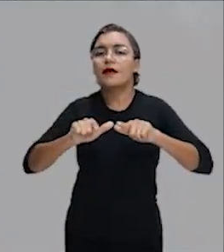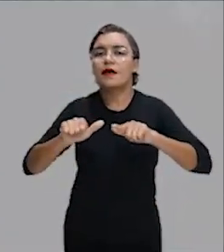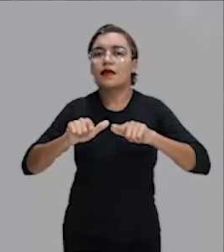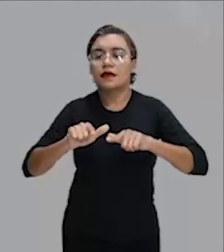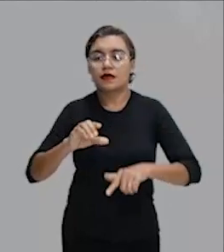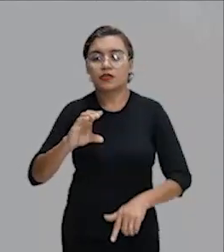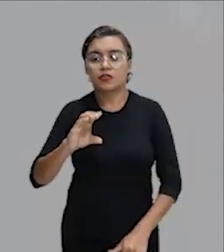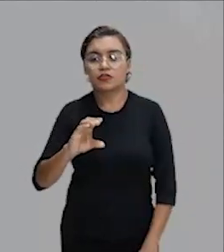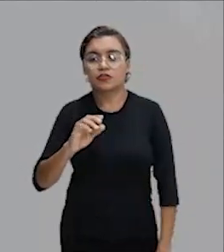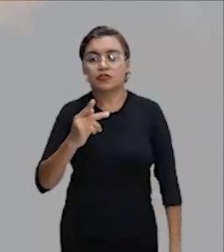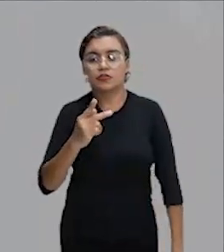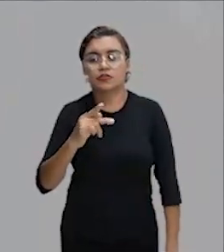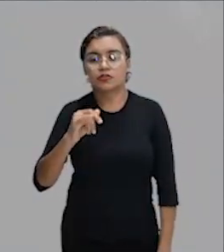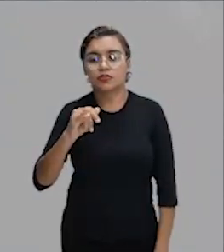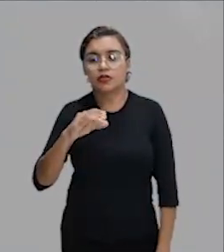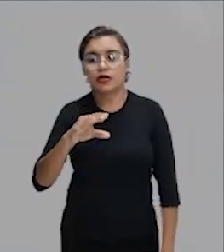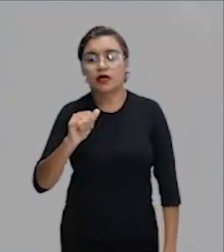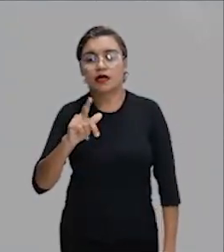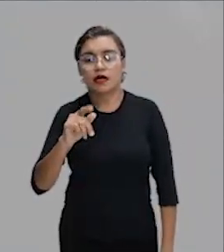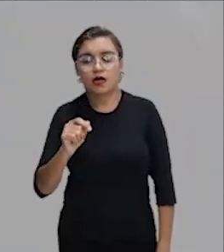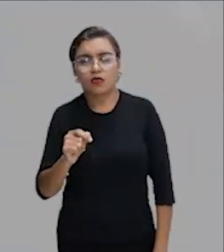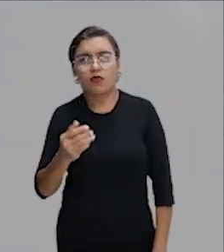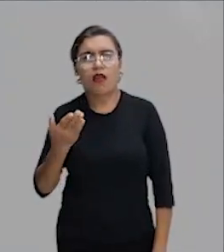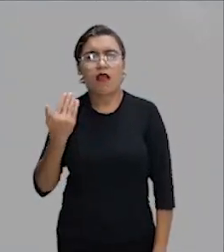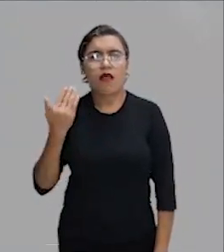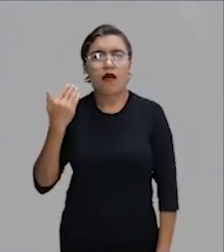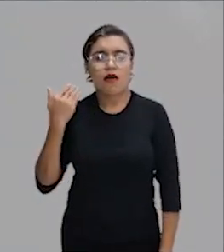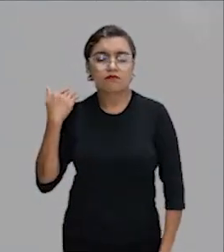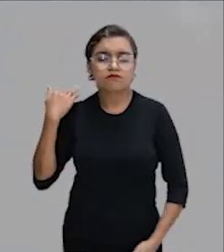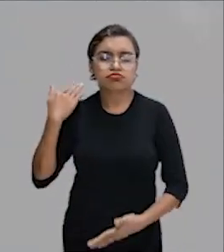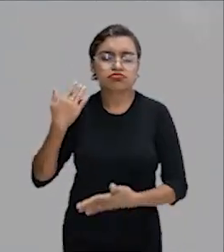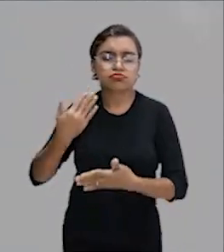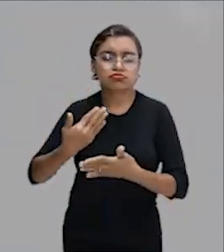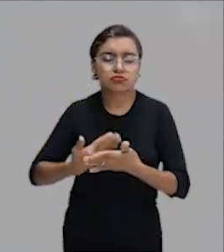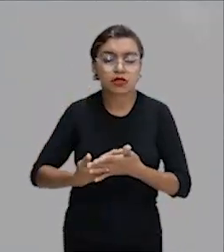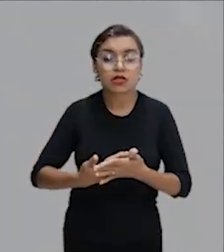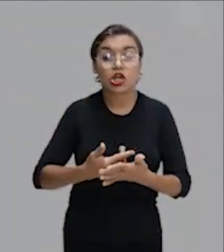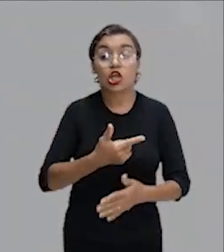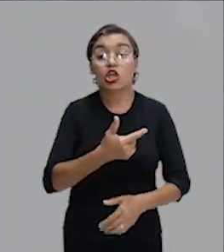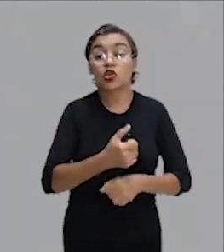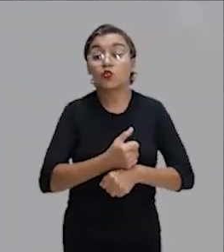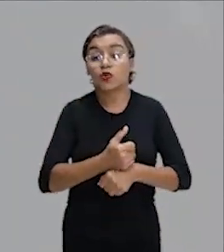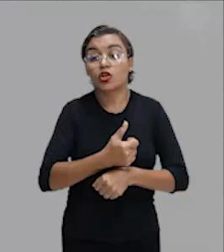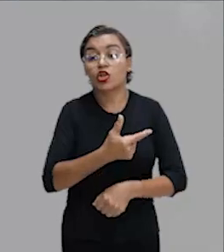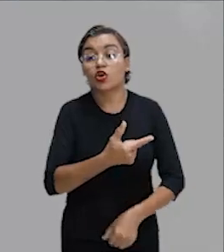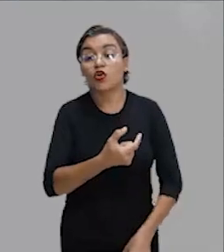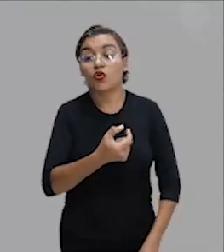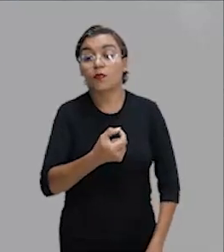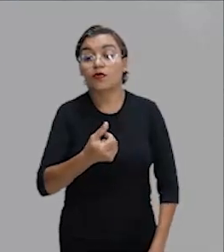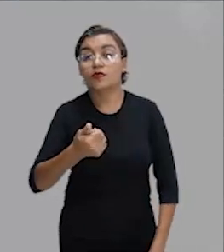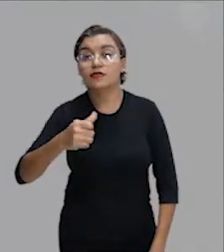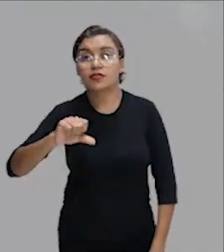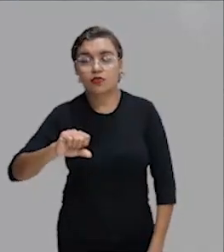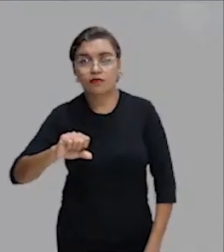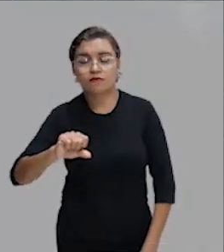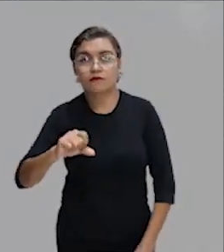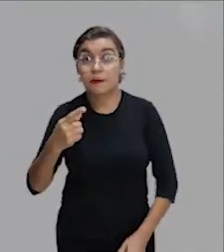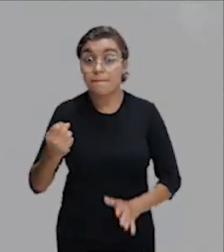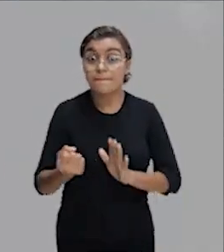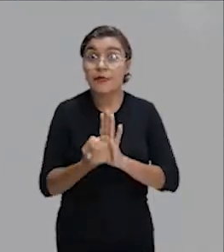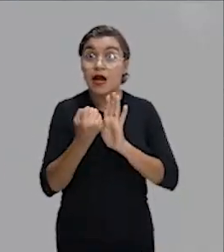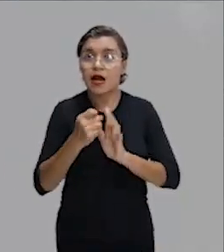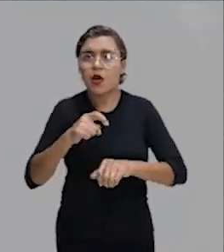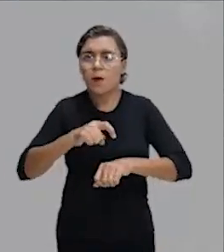desde 2019. Então, é quando você quer demarcar a origem, quando é que alguma coisa começou a acontecer.